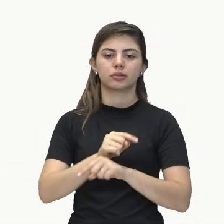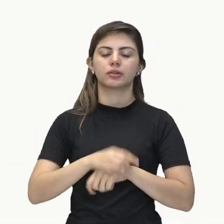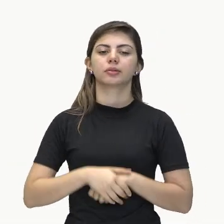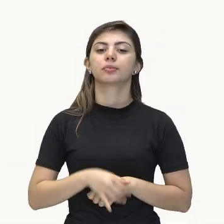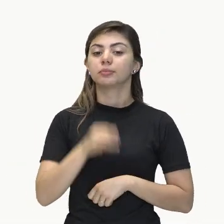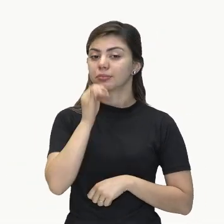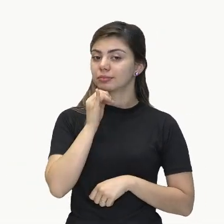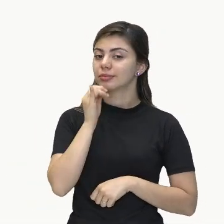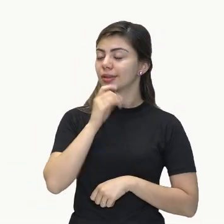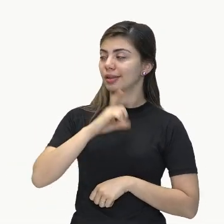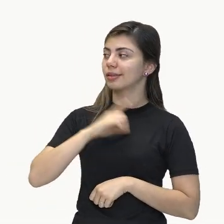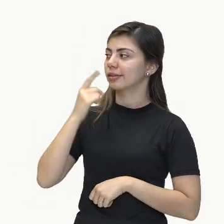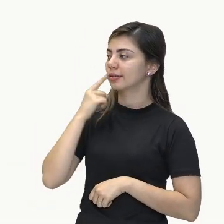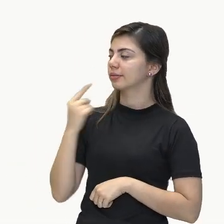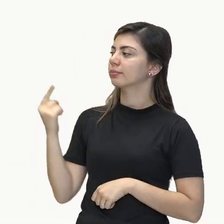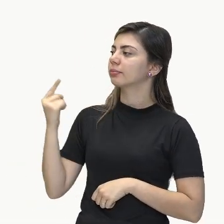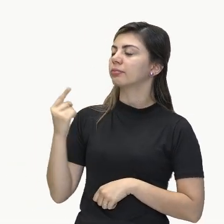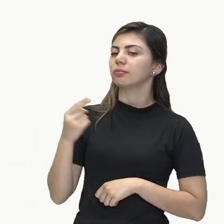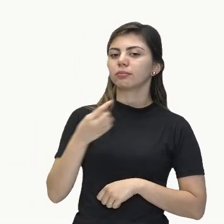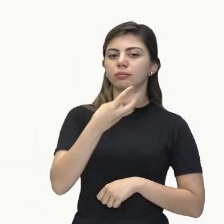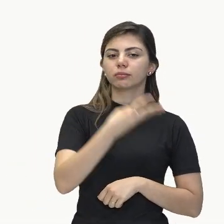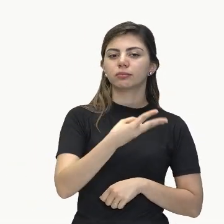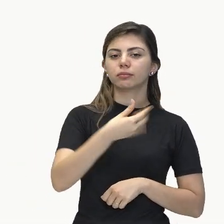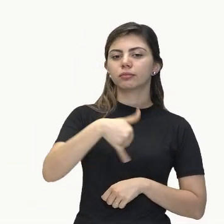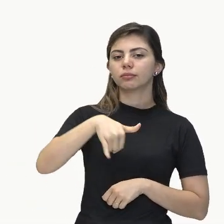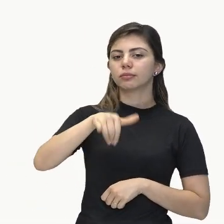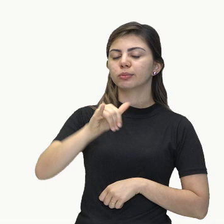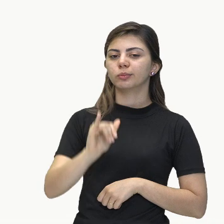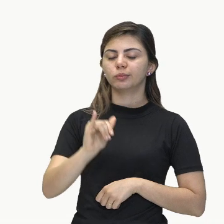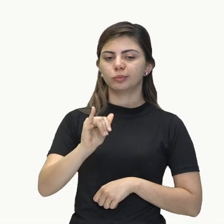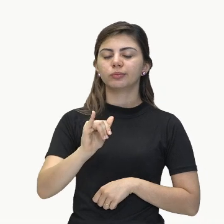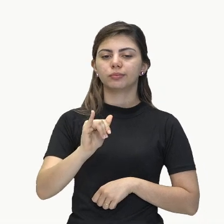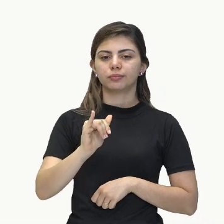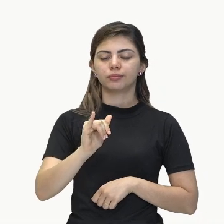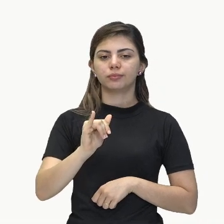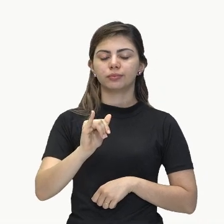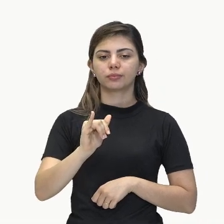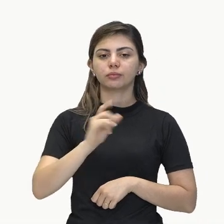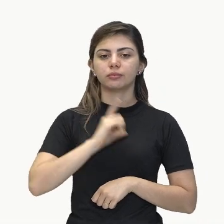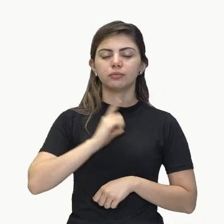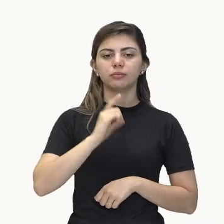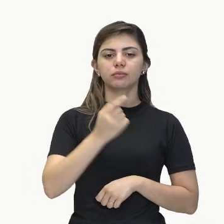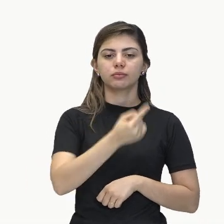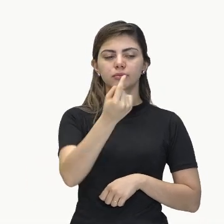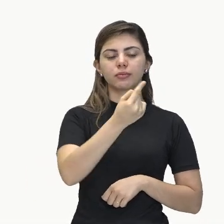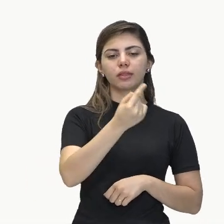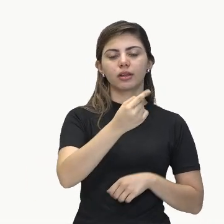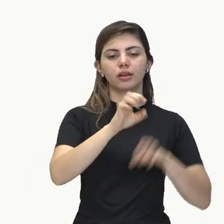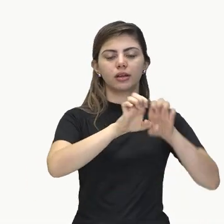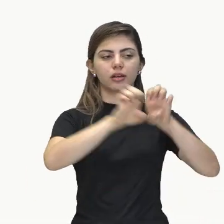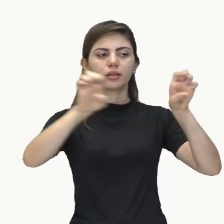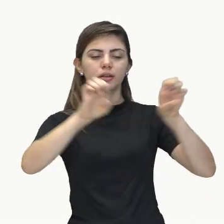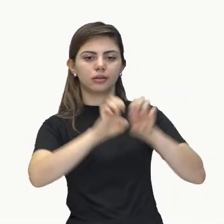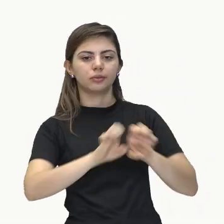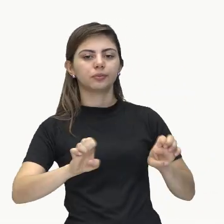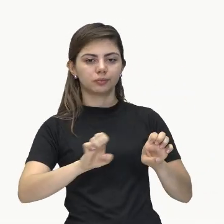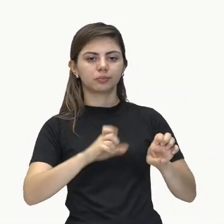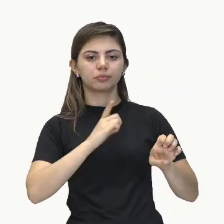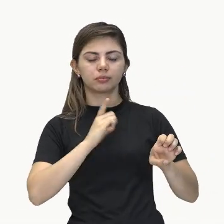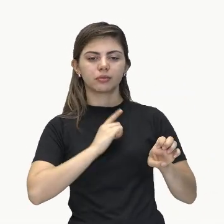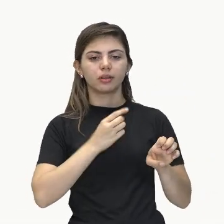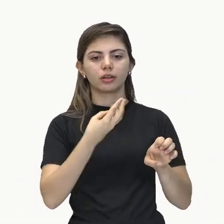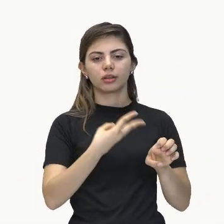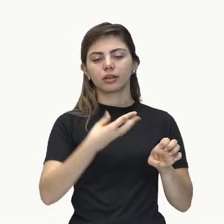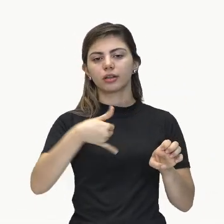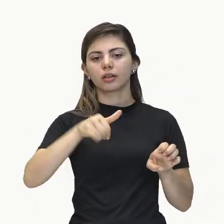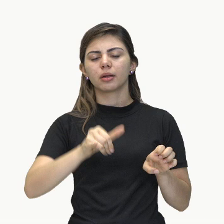tem, ó, o 3y, ele está existente tanto na primeira como na segunda equação.